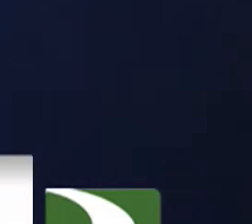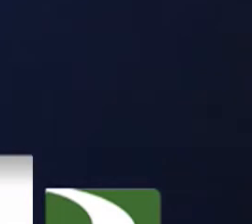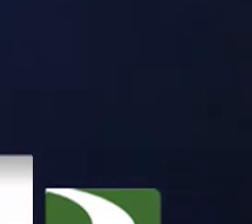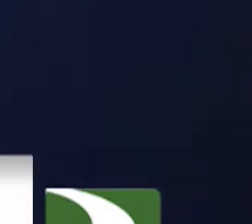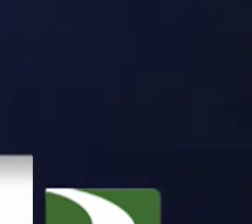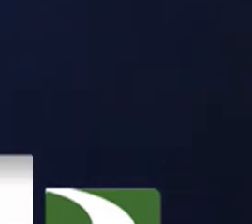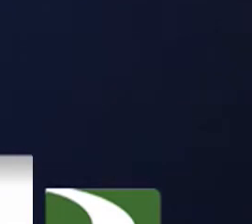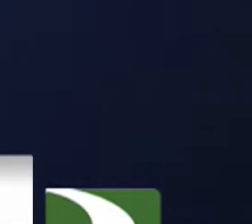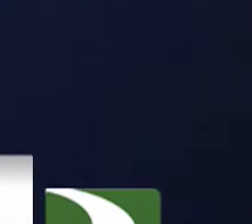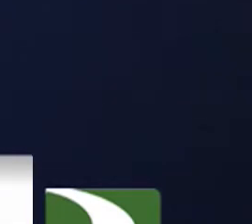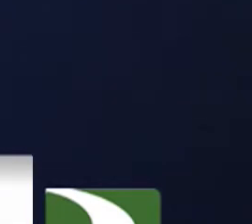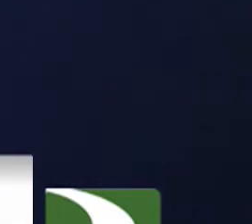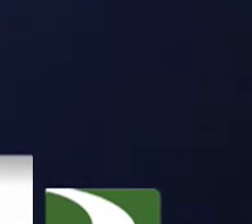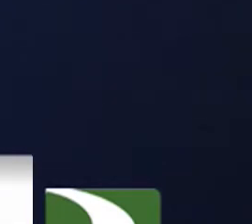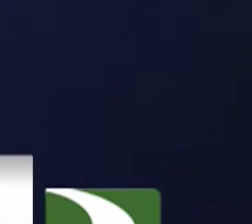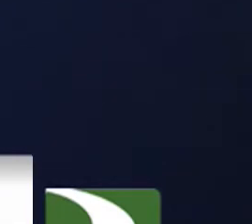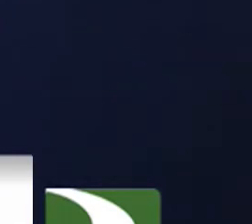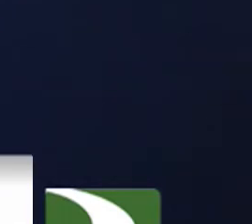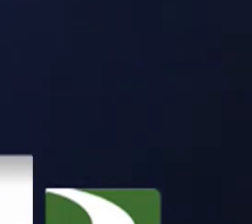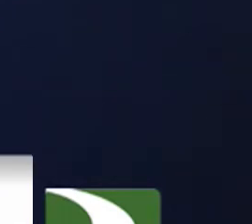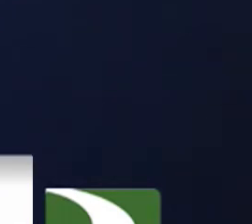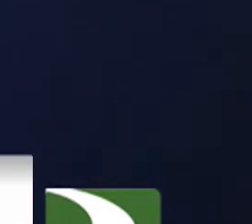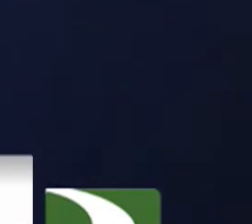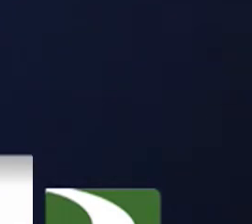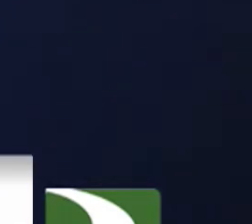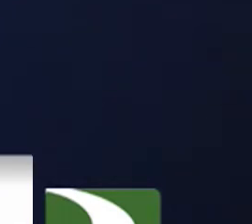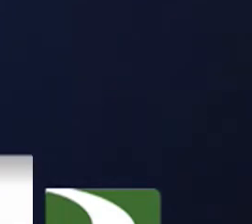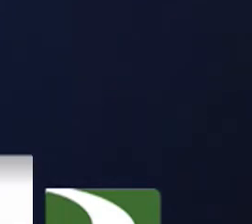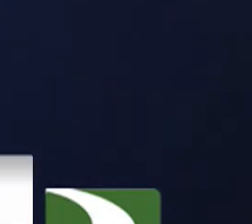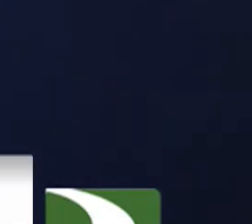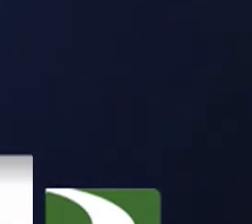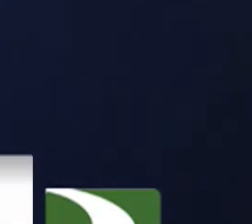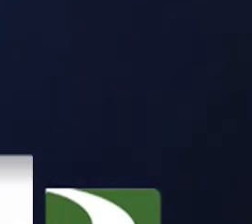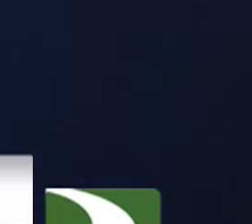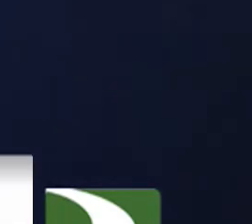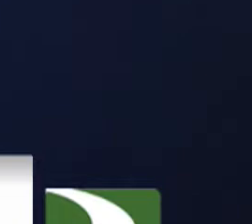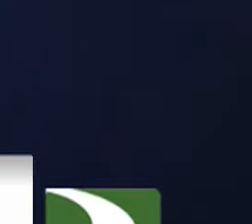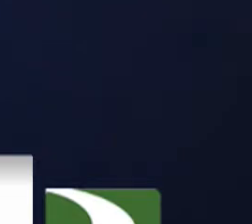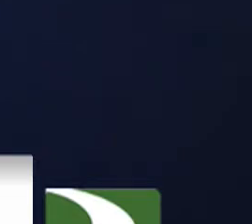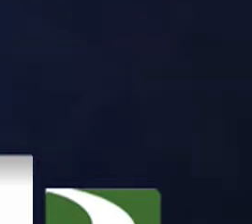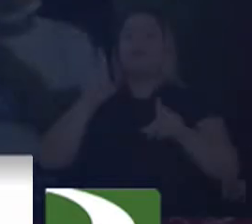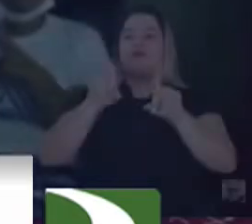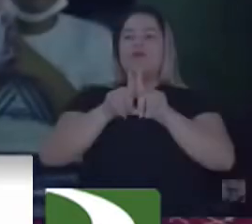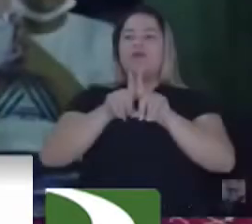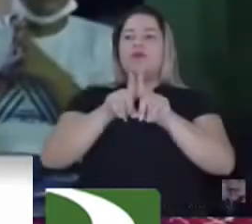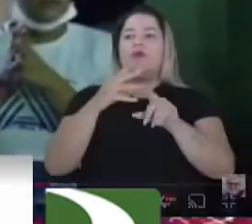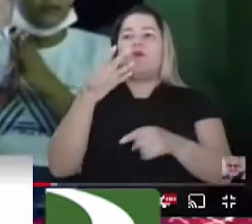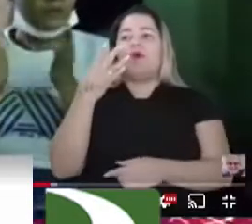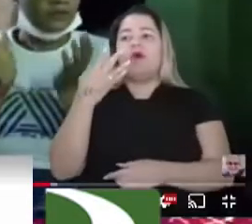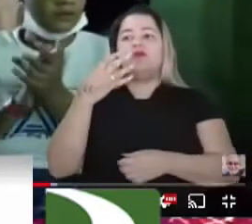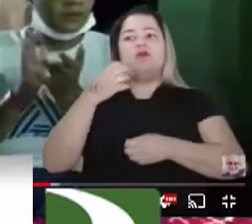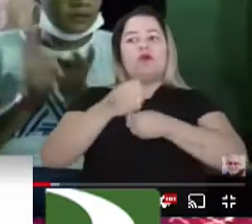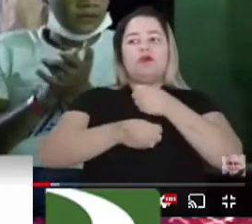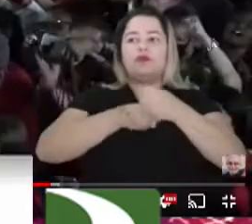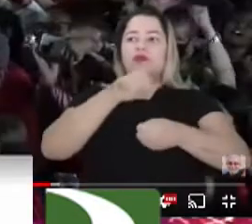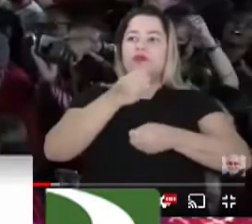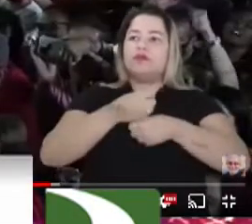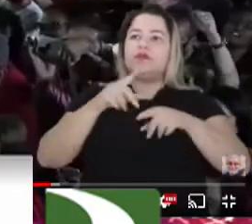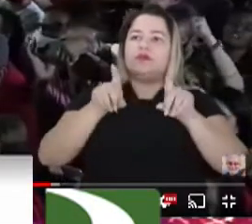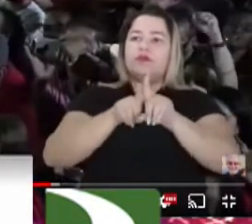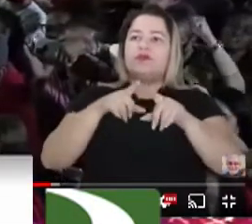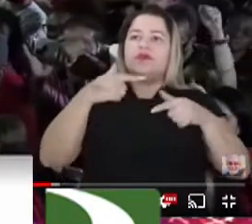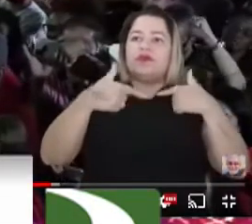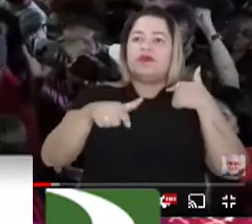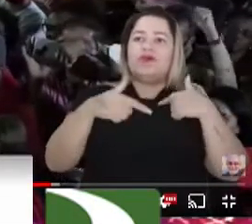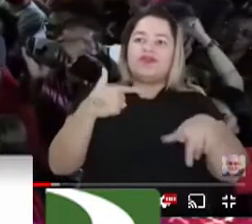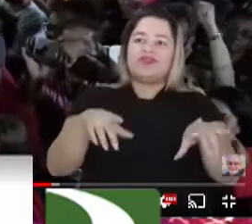está R$10. Né? E o que o presidente Lula falou aí, você que assiste o programa aqui, eu estou dizendo